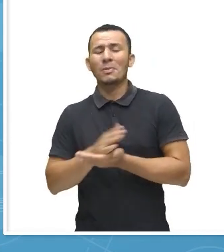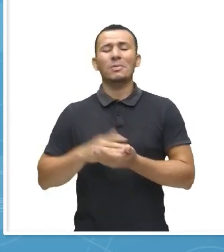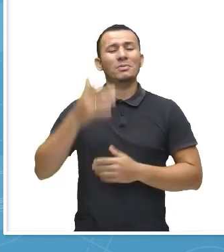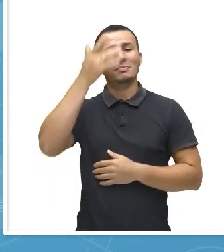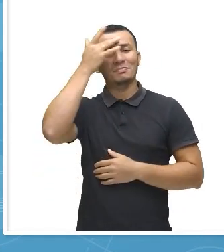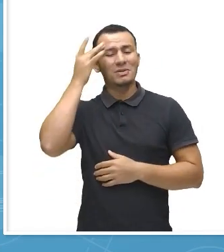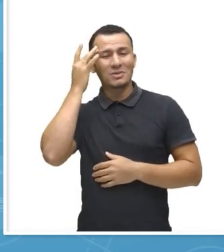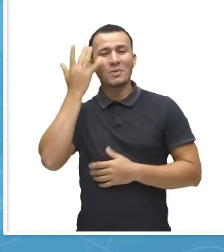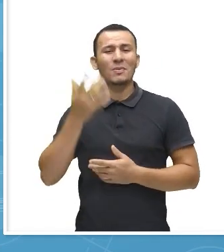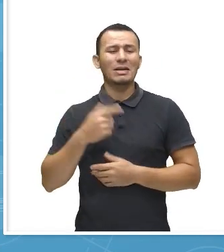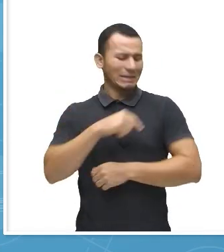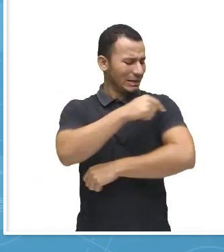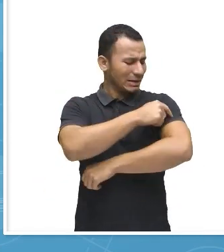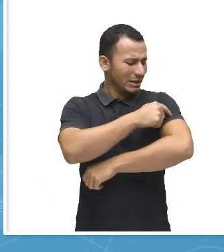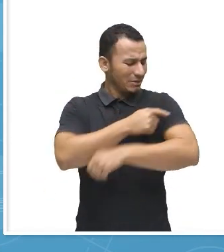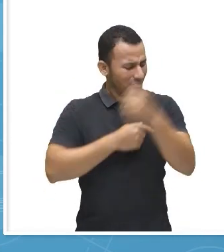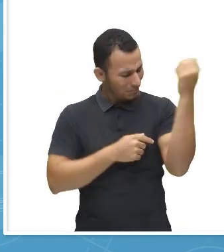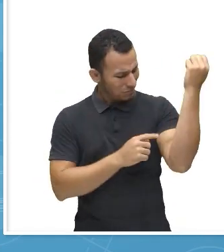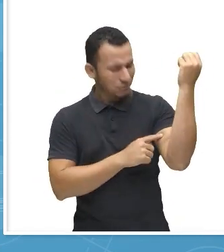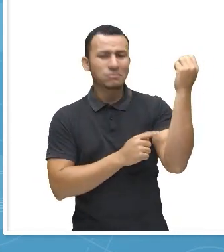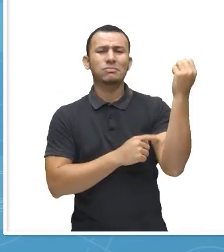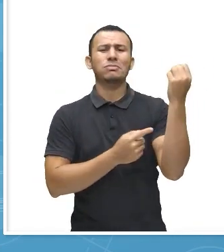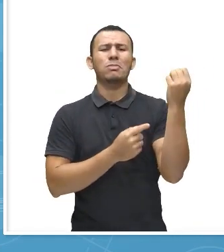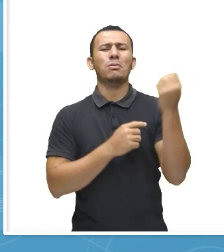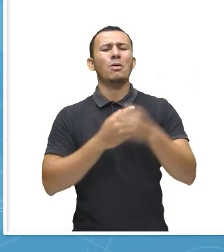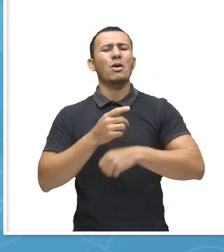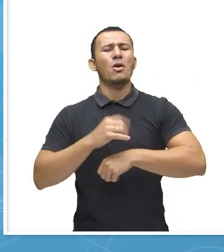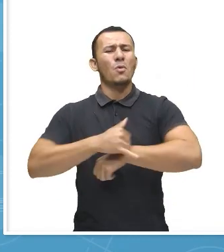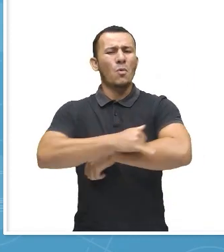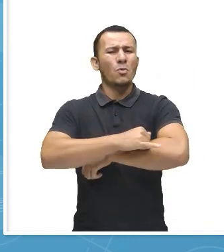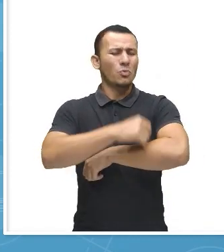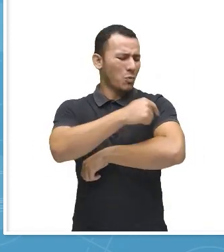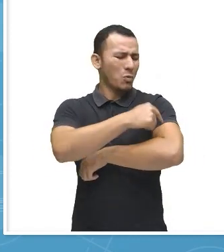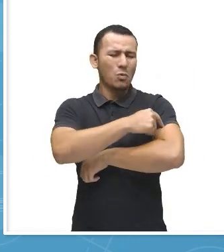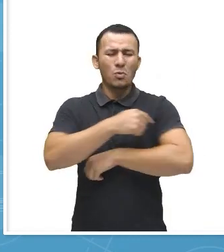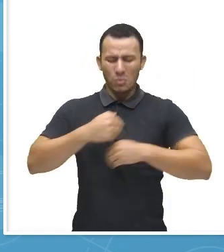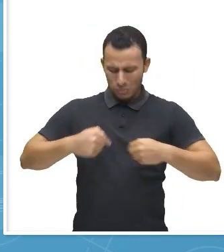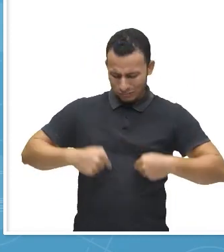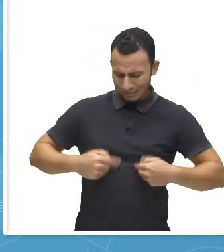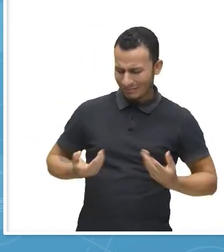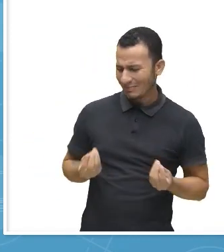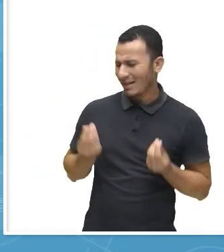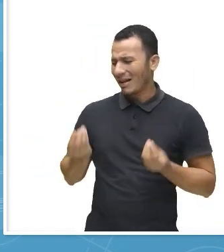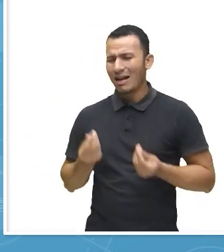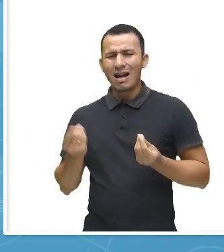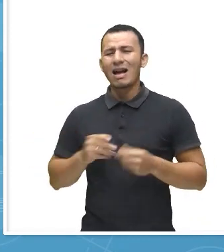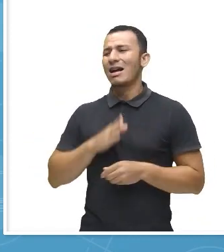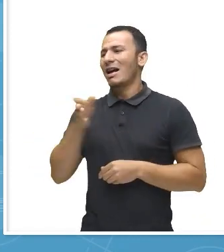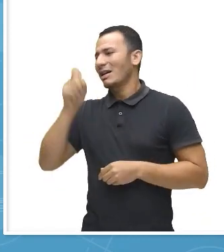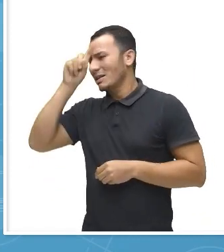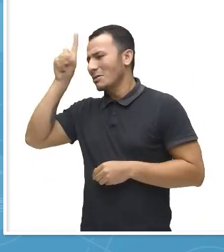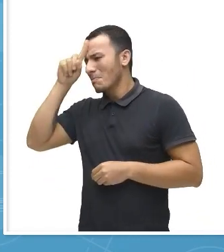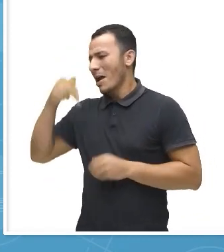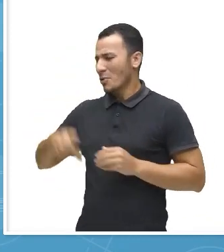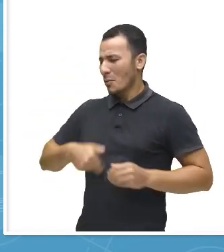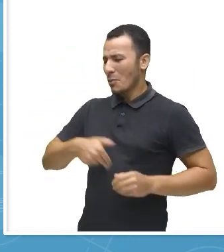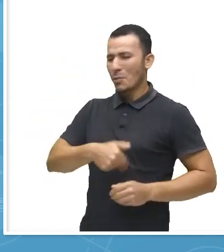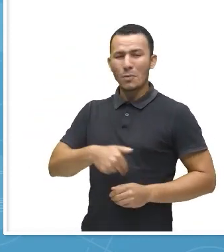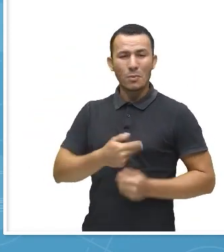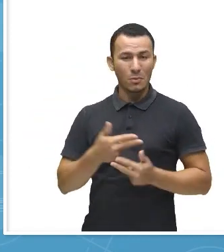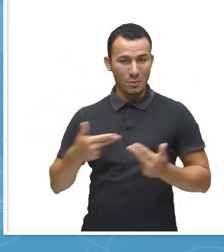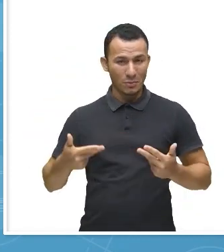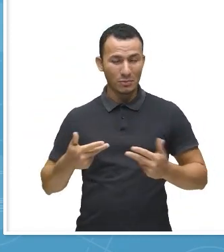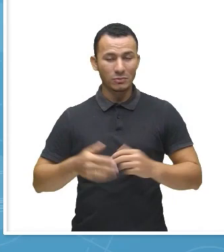que têm aquela região ali da famosa gordura localizada, e aí recorrem para algumas cirurgias e alguns procedimentos. Mas